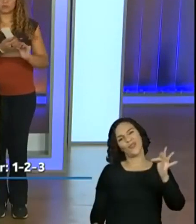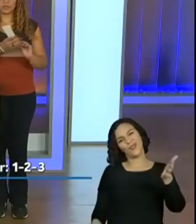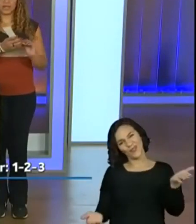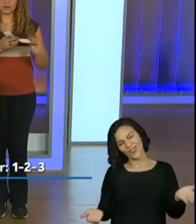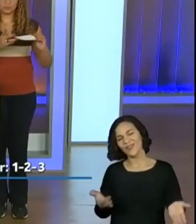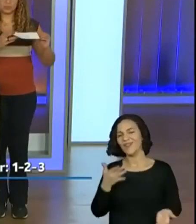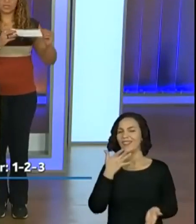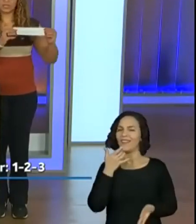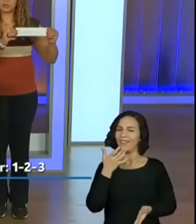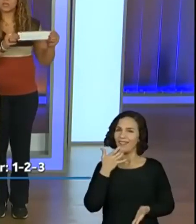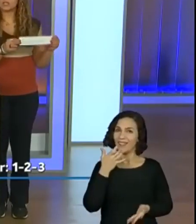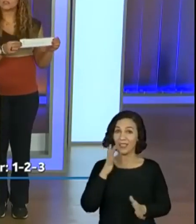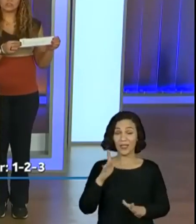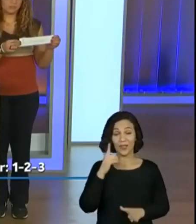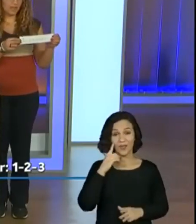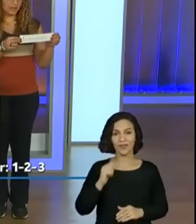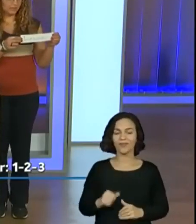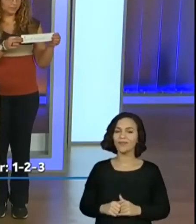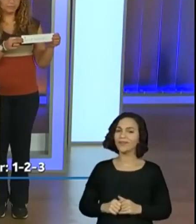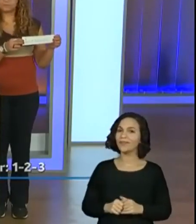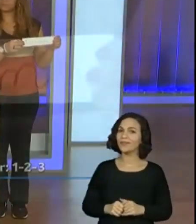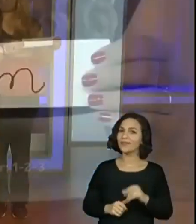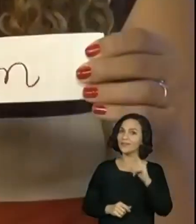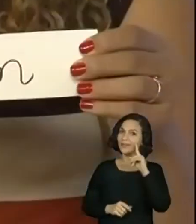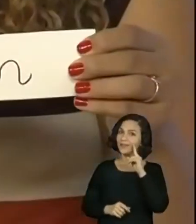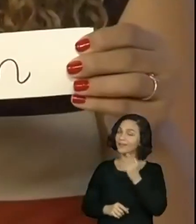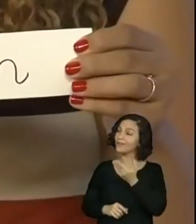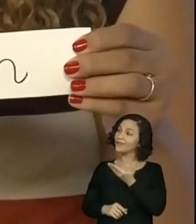vamos ficando complicar fácil. Um pouquinho. Tiveram.